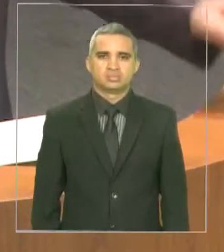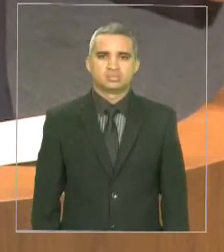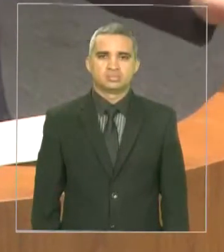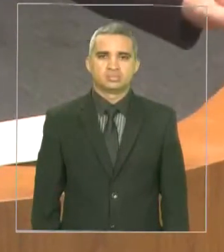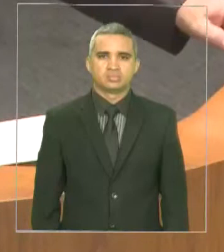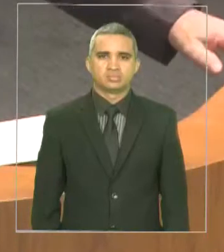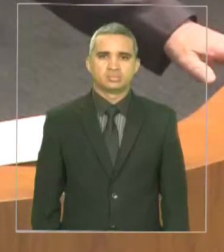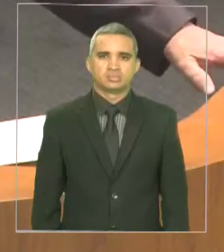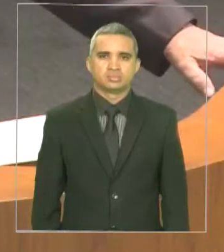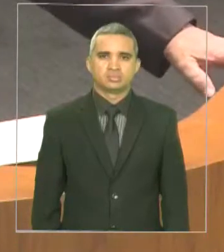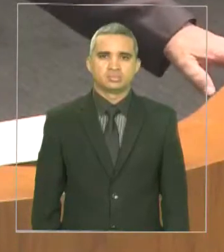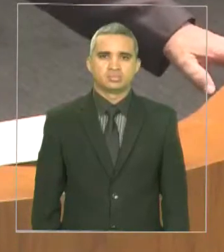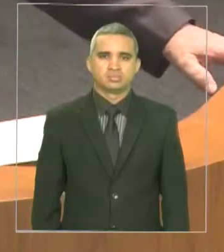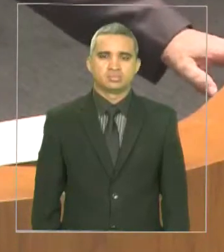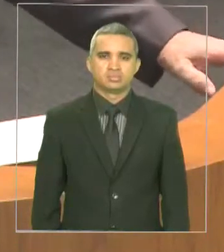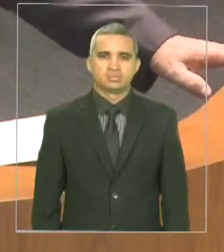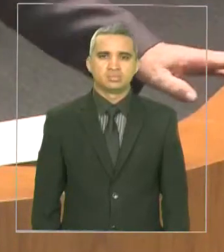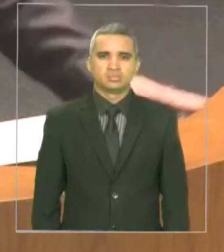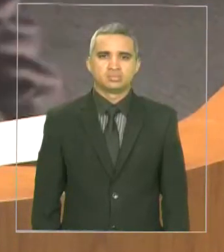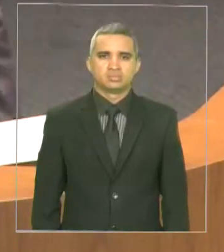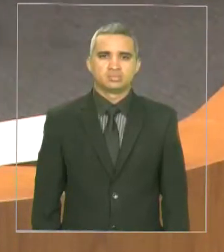Há um jovem